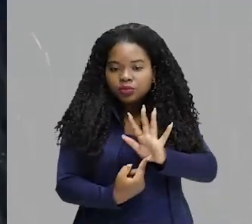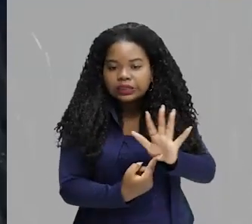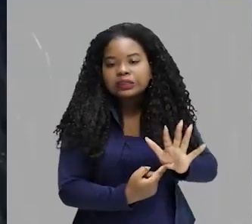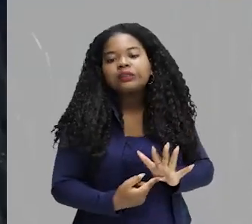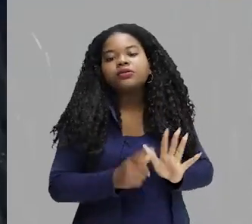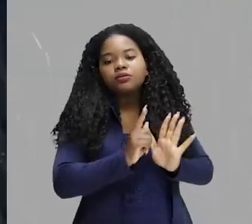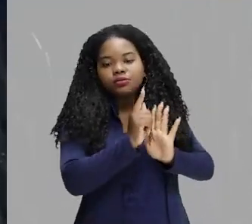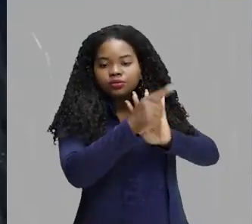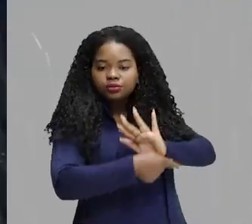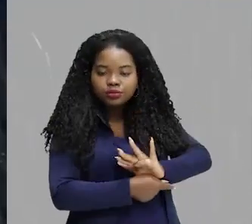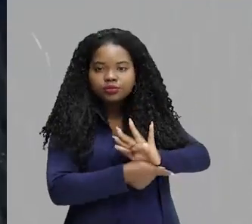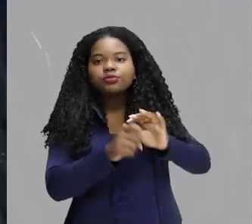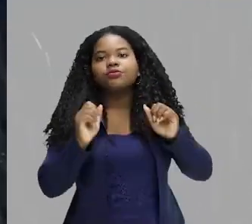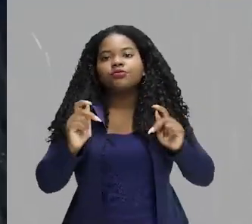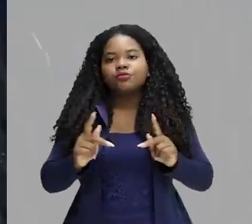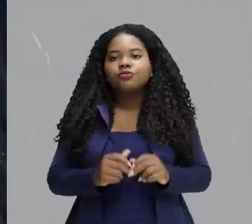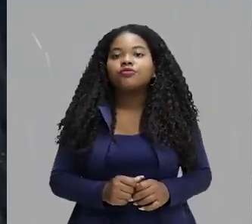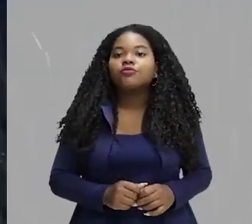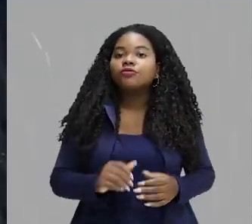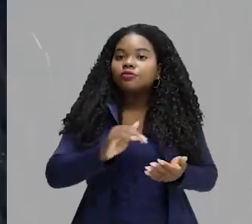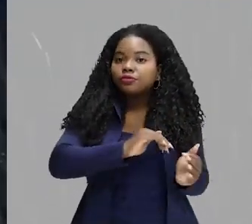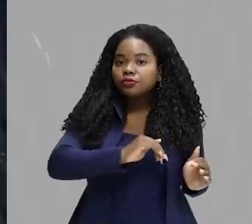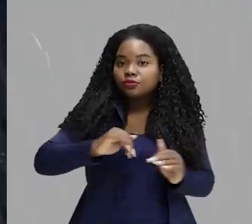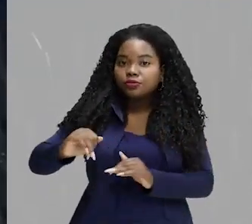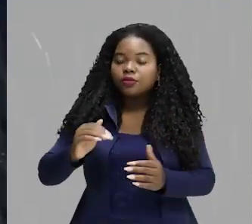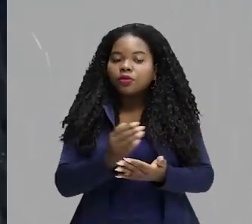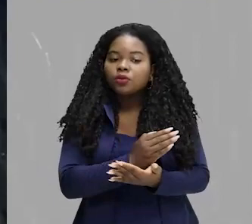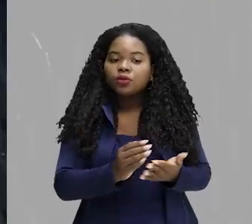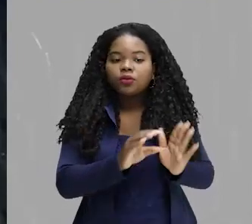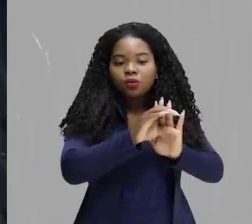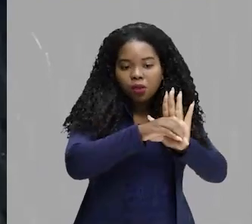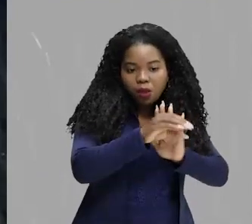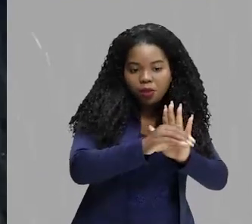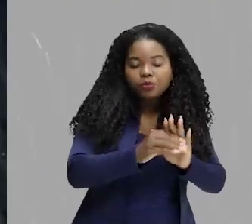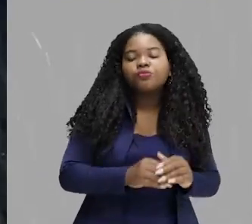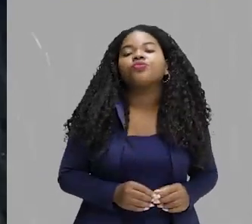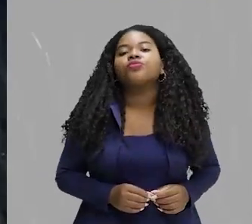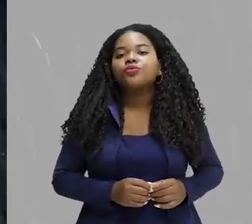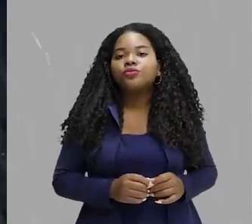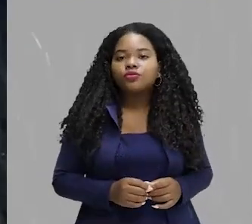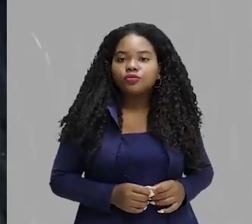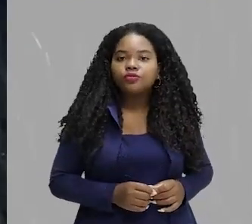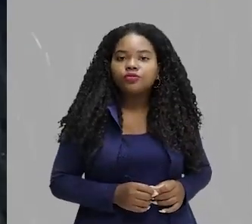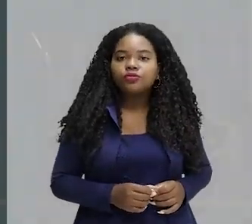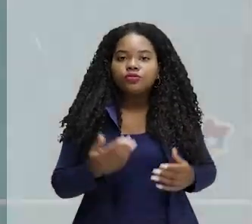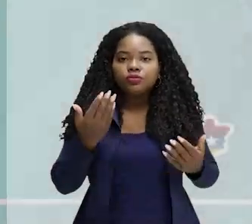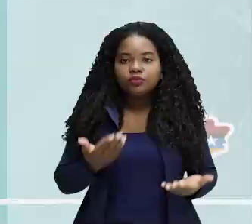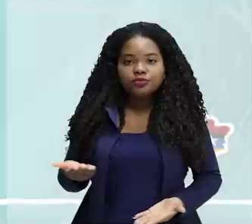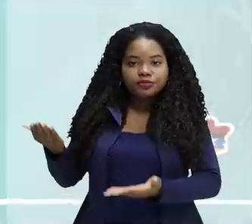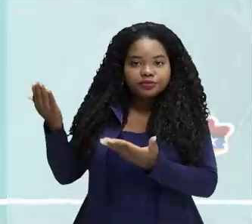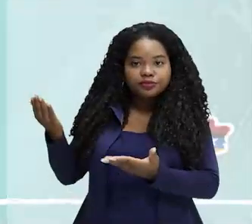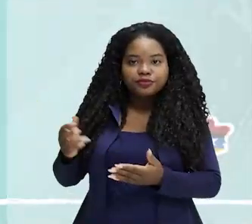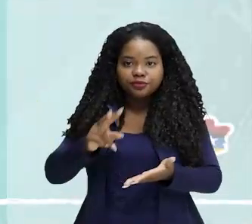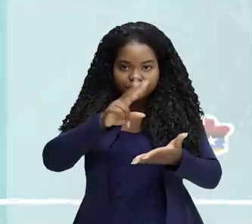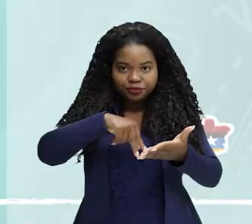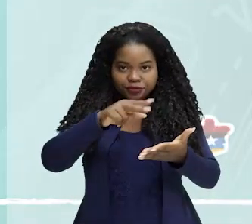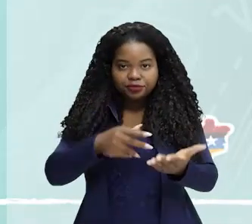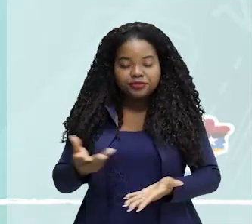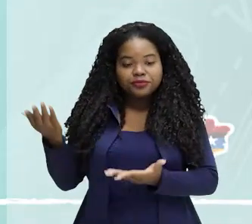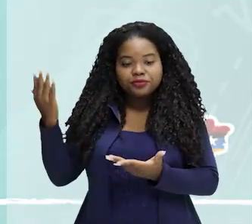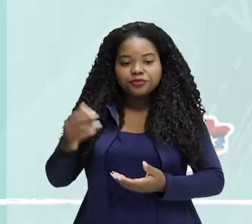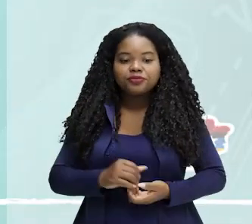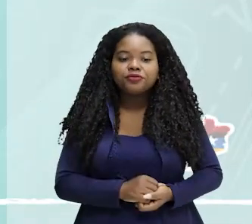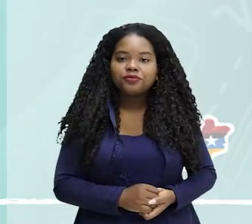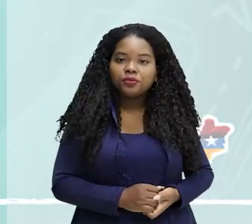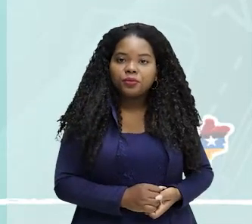gênero sendo frequente na prova. Então, começando com a nossa introdução, né, fazendo a nossa apresentação do assunto. Poetry is